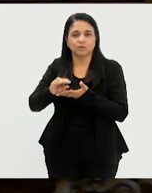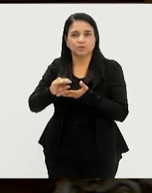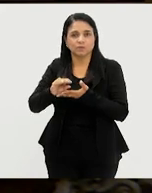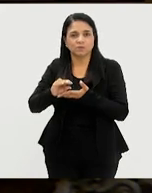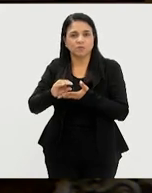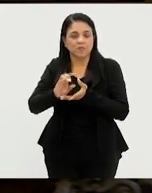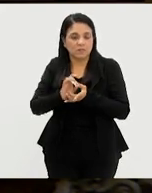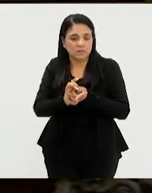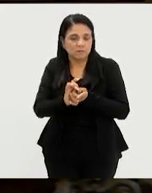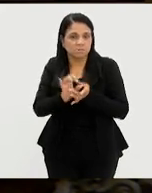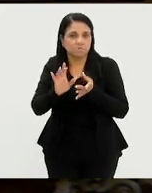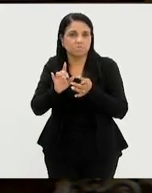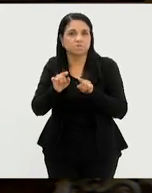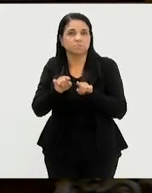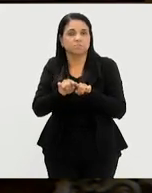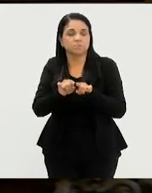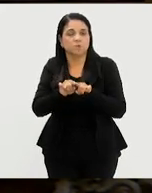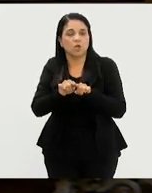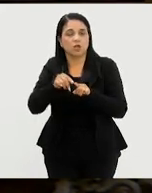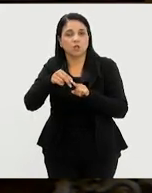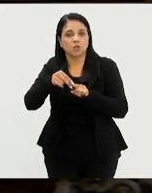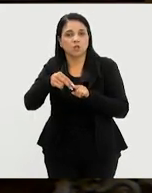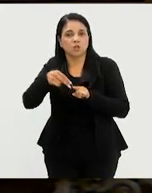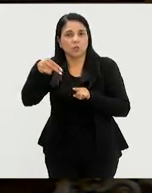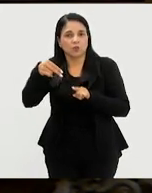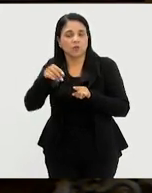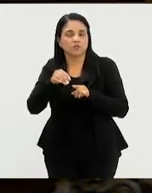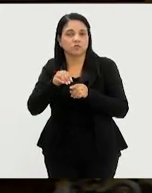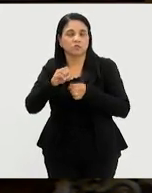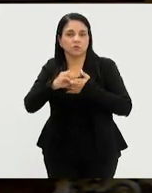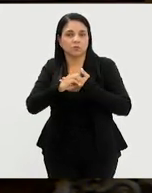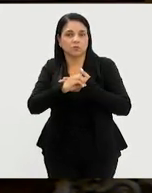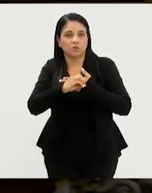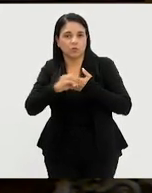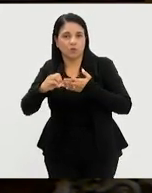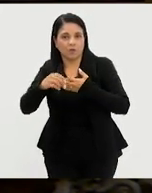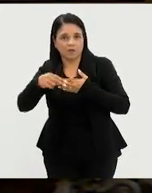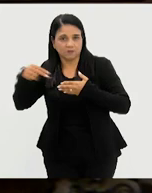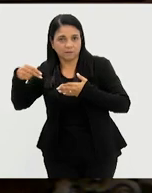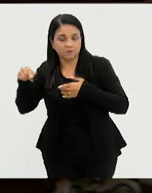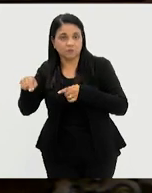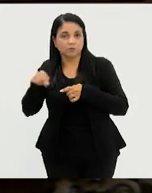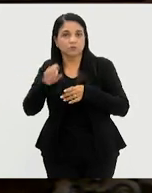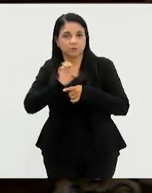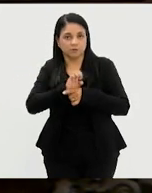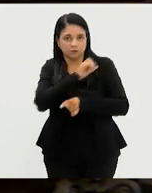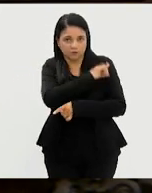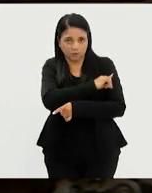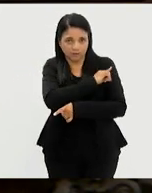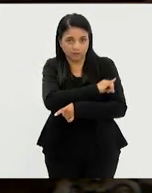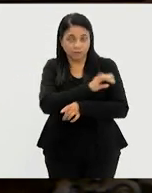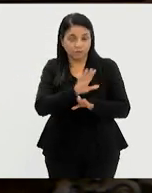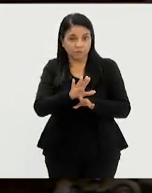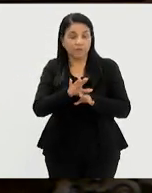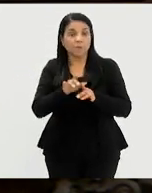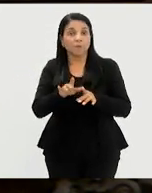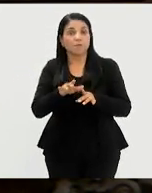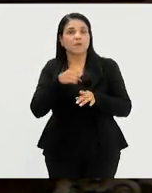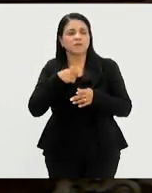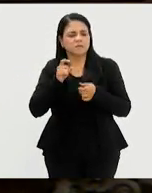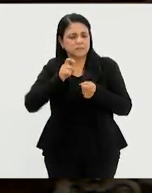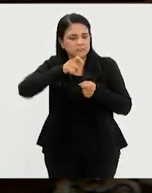disponibilizado para o norte Noroeste do Estado nós sabemos que o interior é